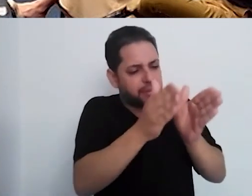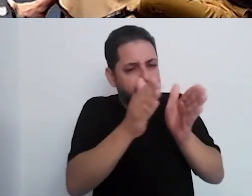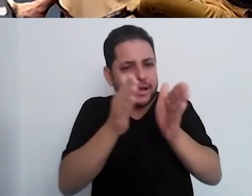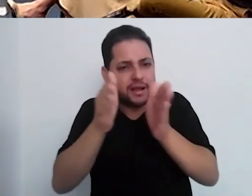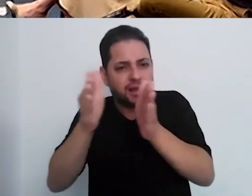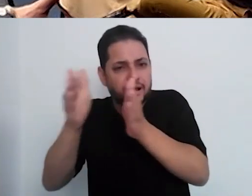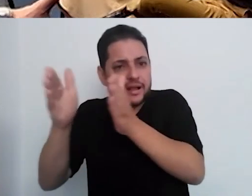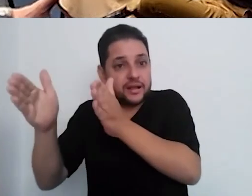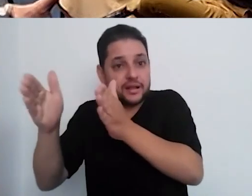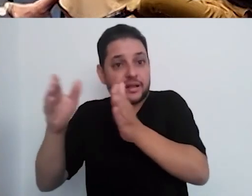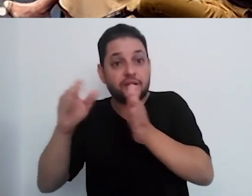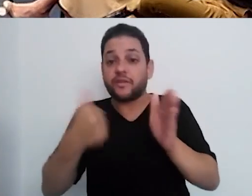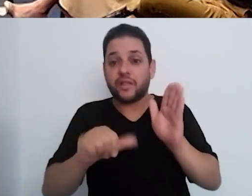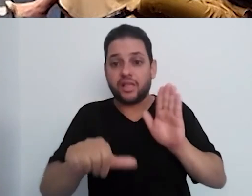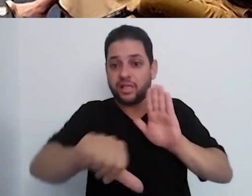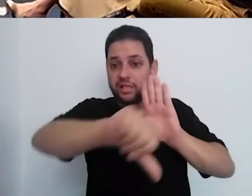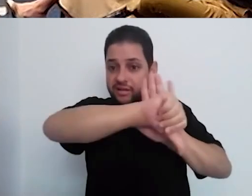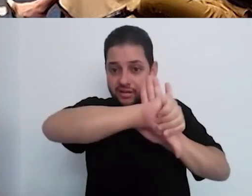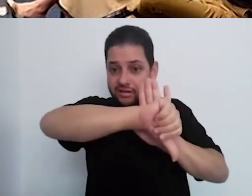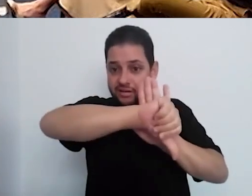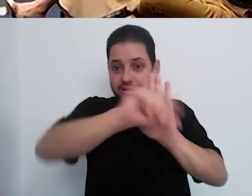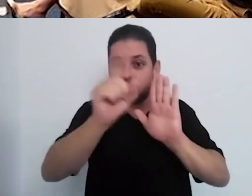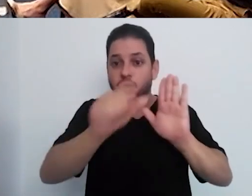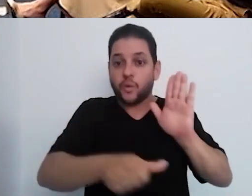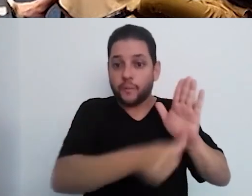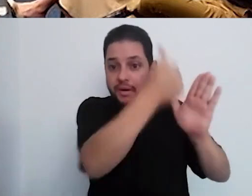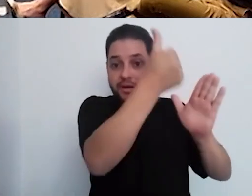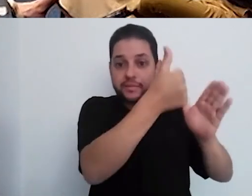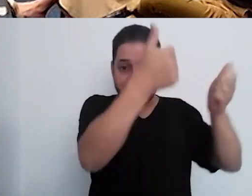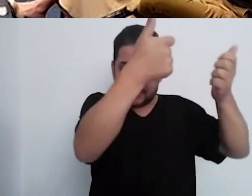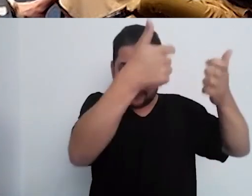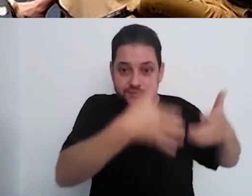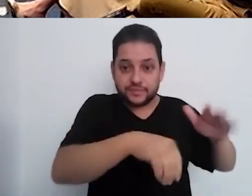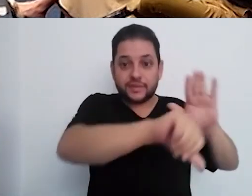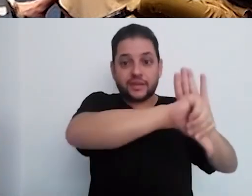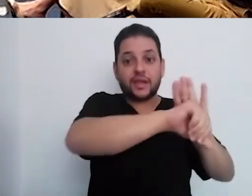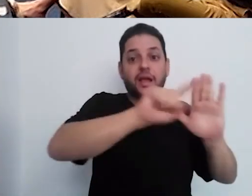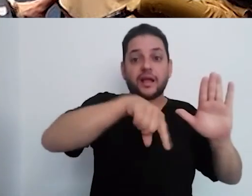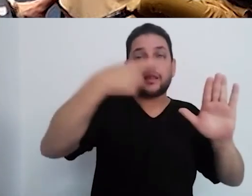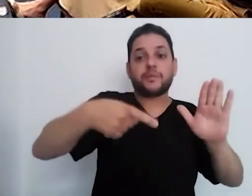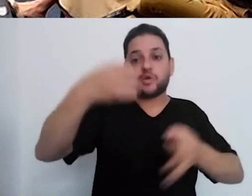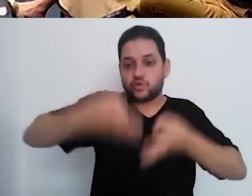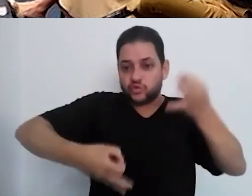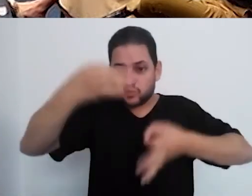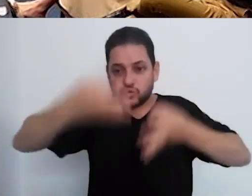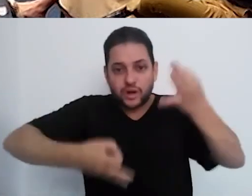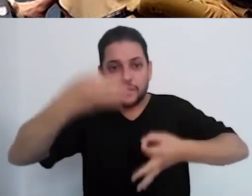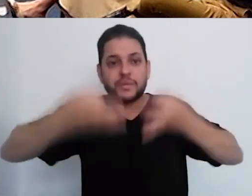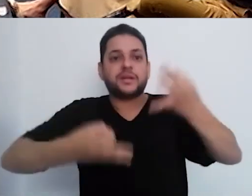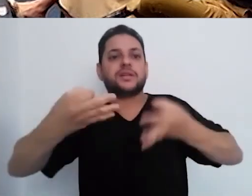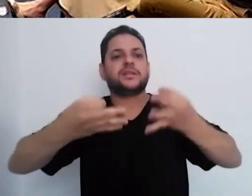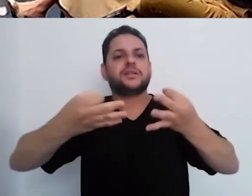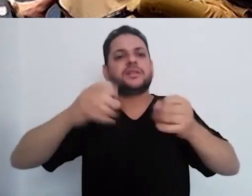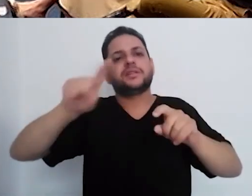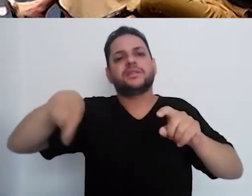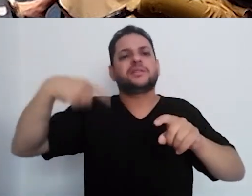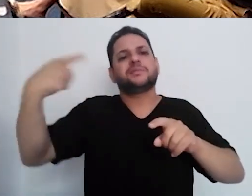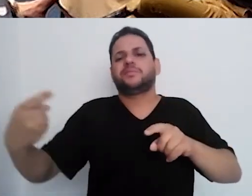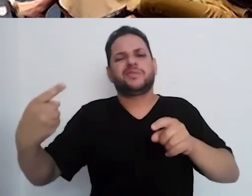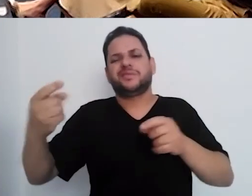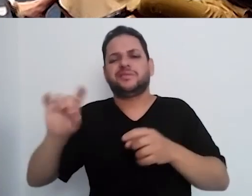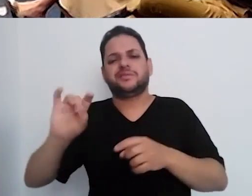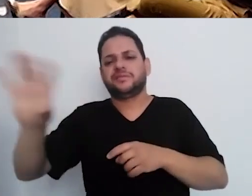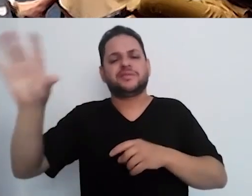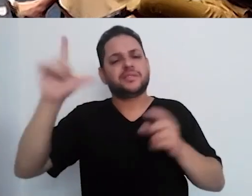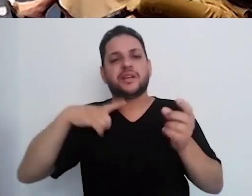fala do crime no primeiro episódio, depois acabou. O segundo, a gente fala do julgamento. O terceiro, a gente já está em Minas, com ela fazendo baile de debutante, depois